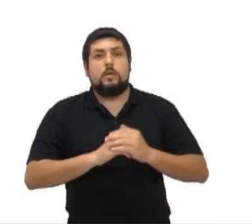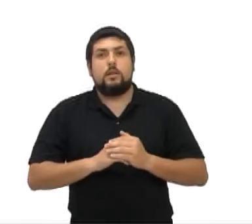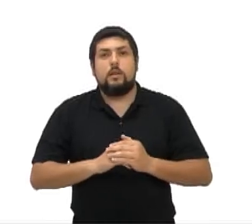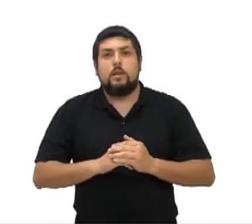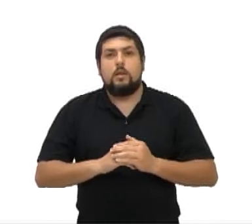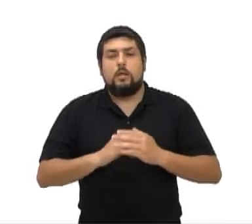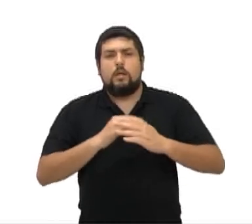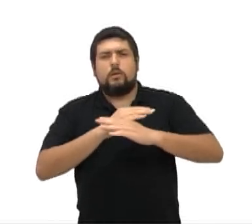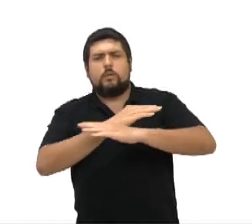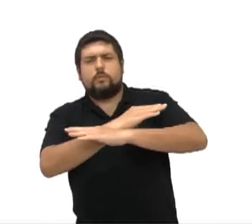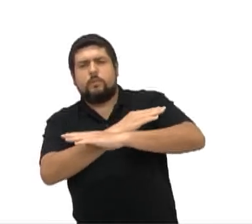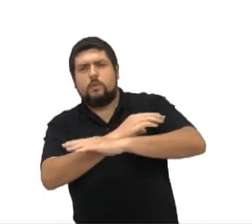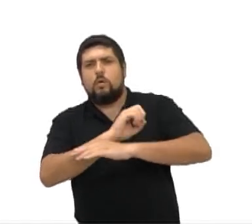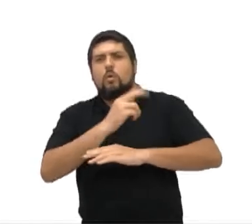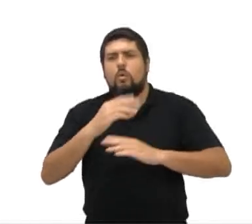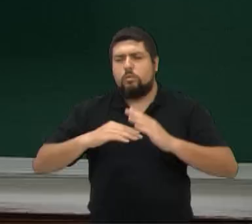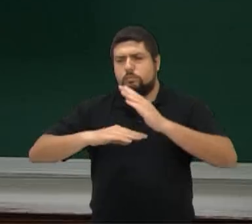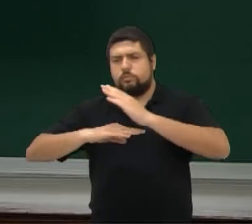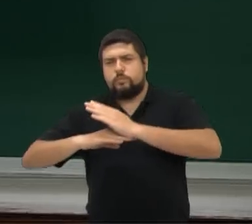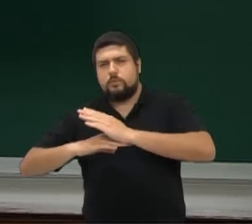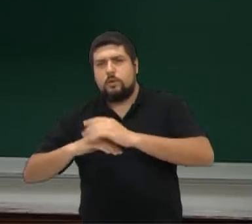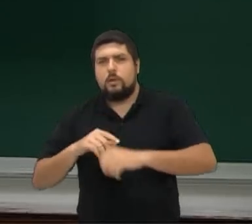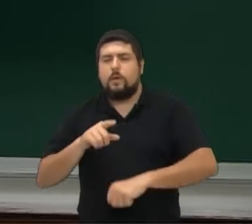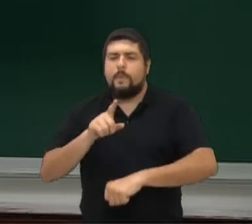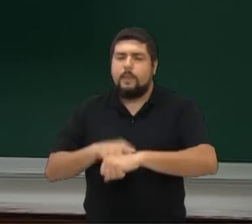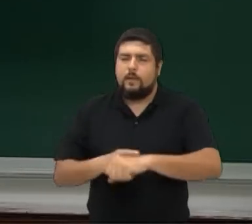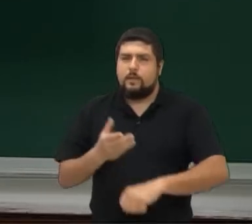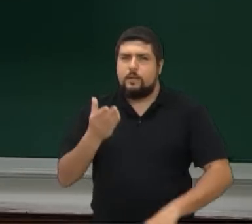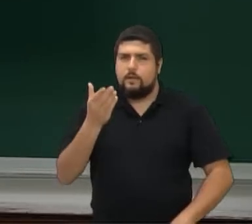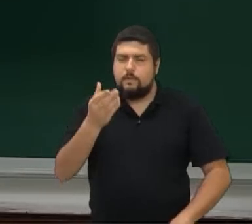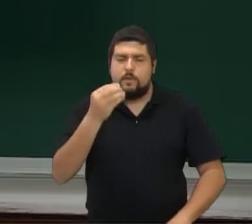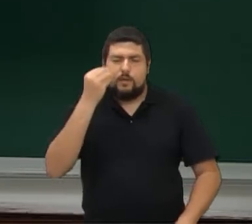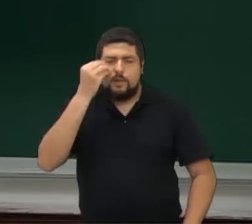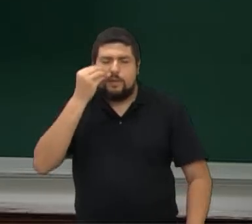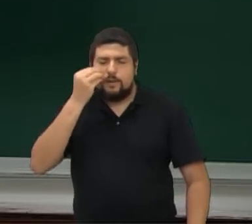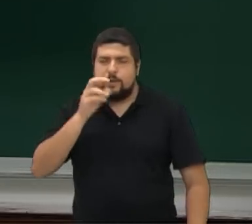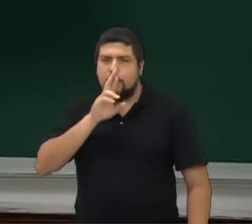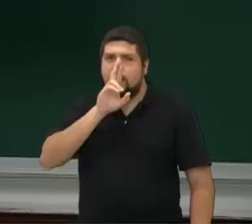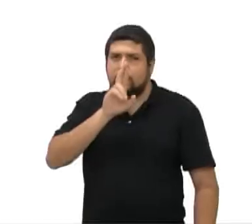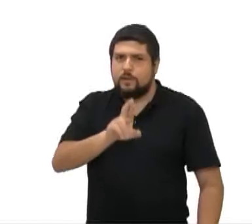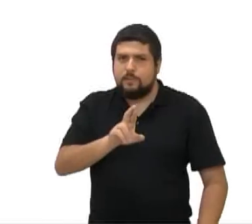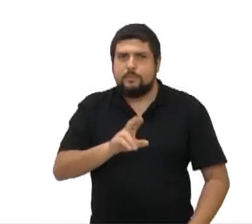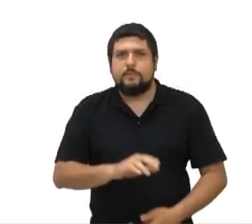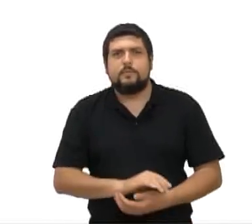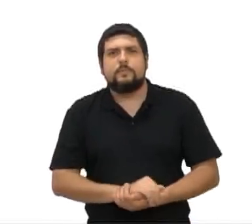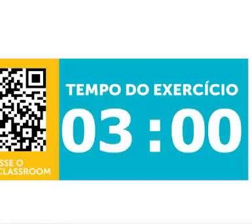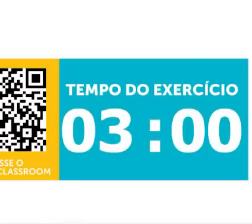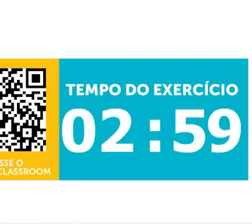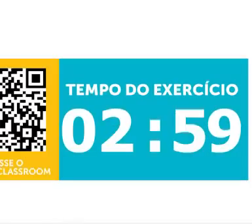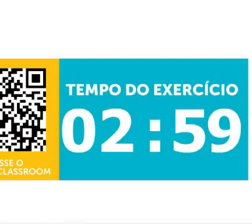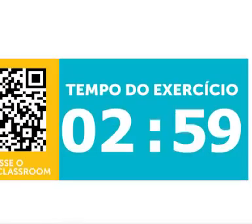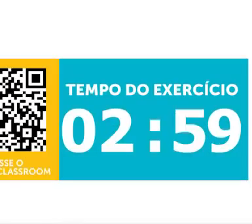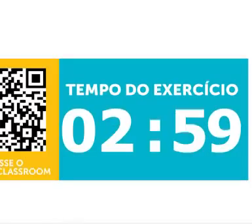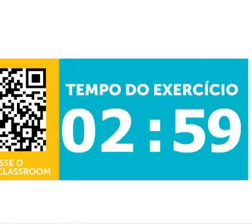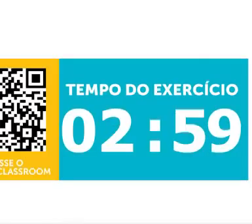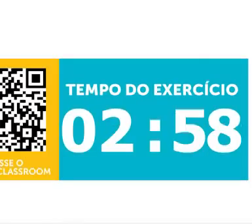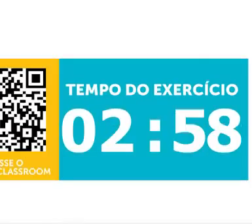ou um ângulo obtuso? Um tempinho para vocês tentarem fazer o exercício, ok?